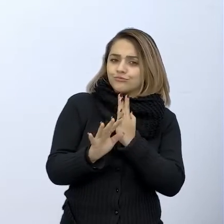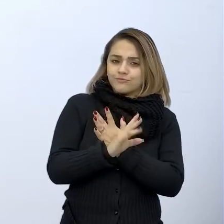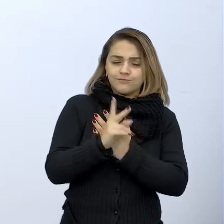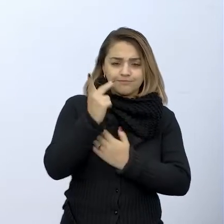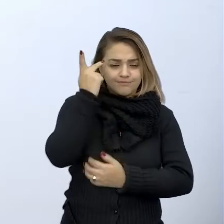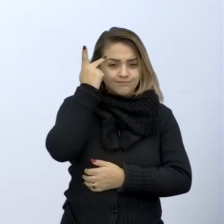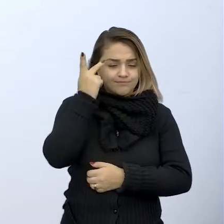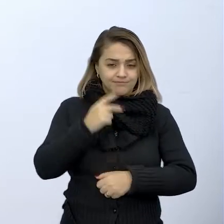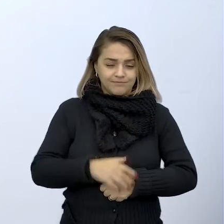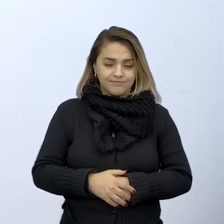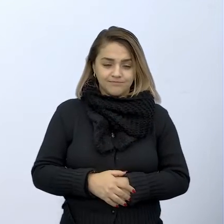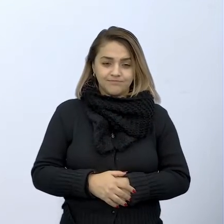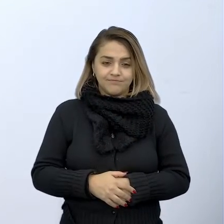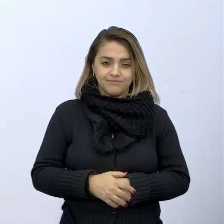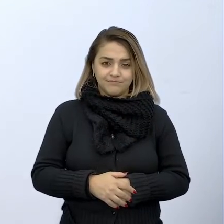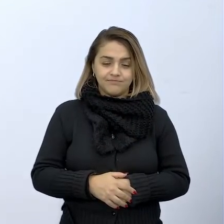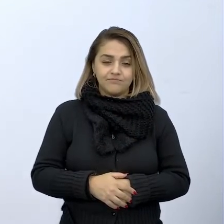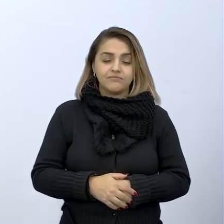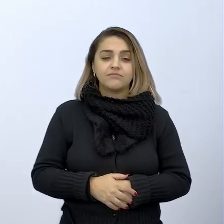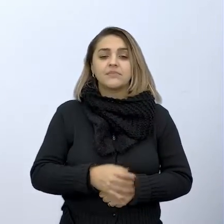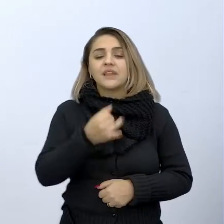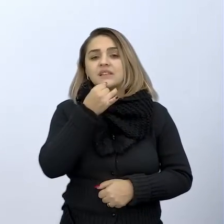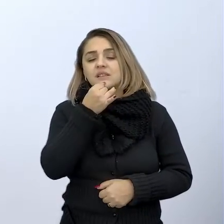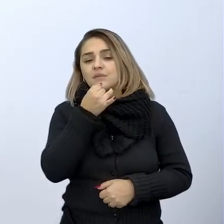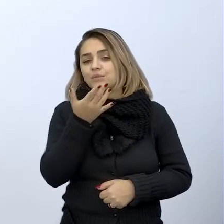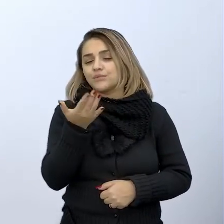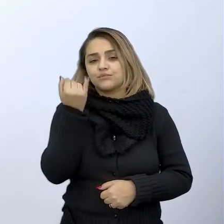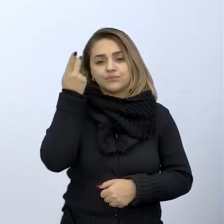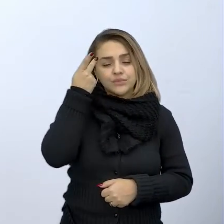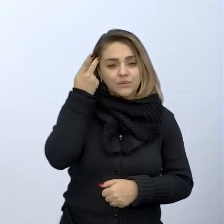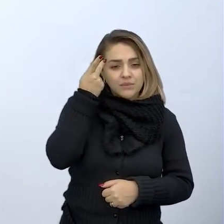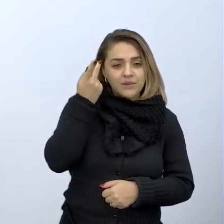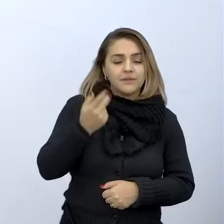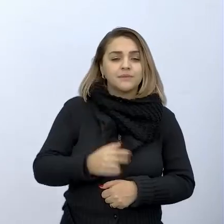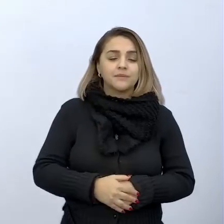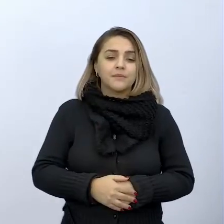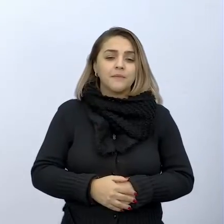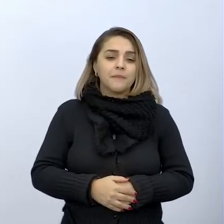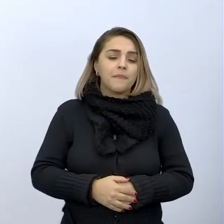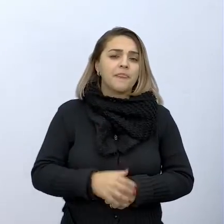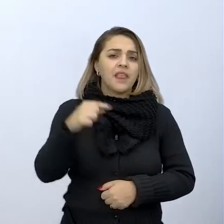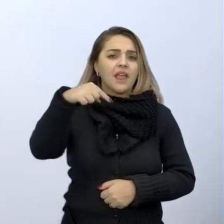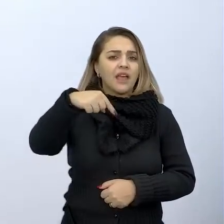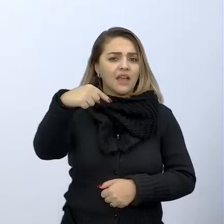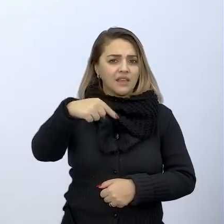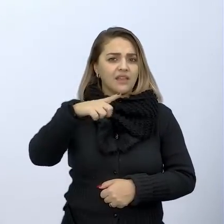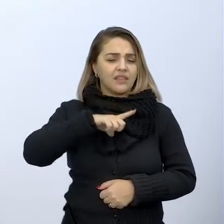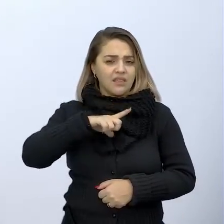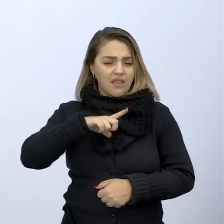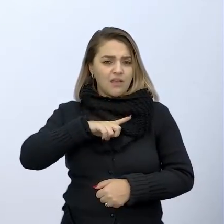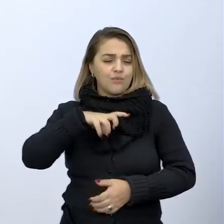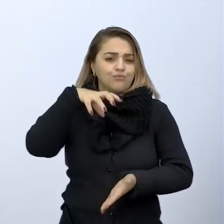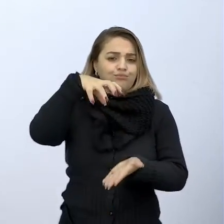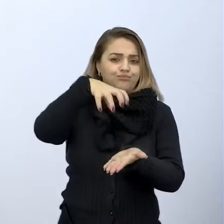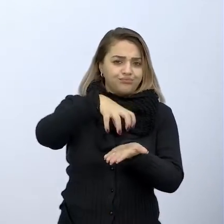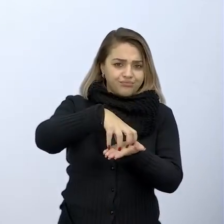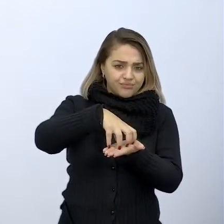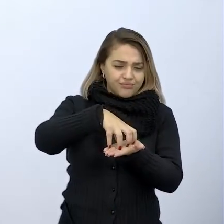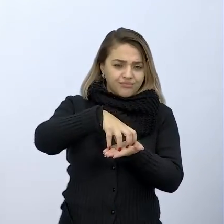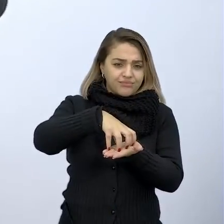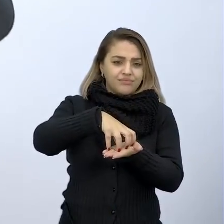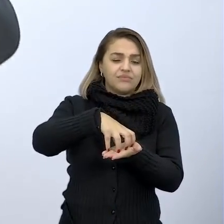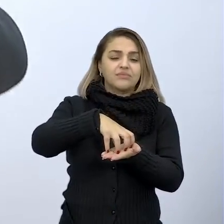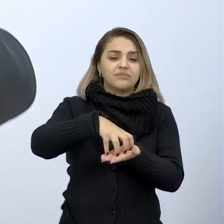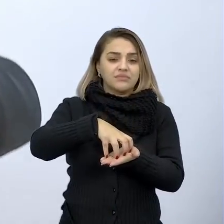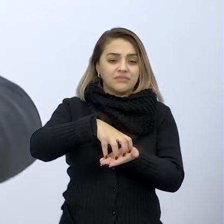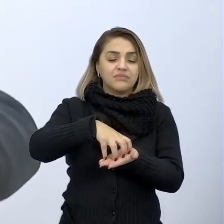cidade. Por exemplo, São Paulo. São Paulo tem o seu centro, São Paulo